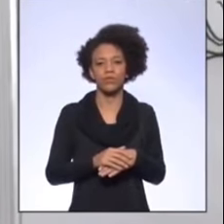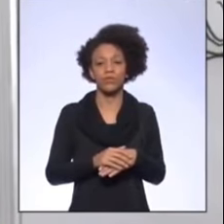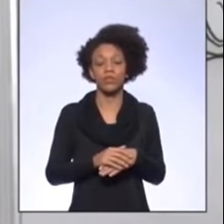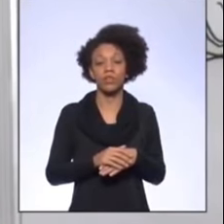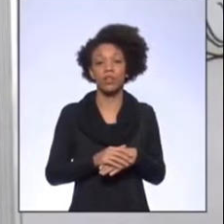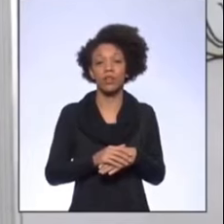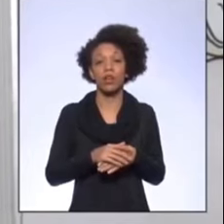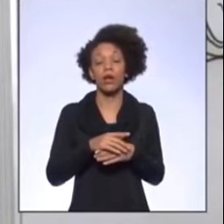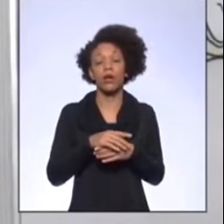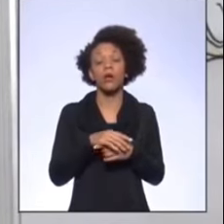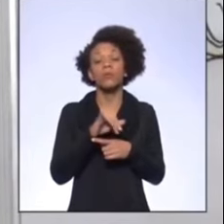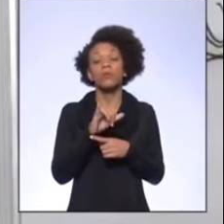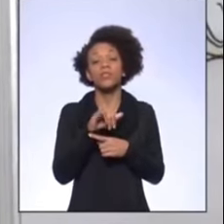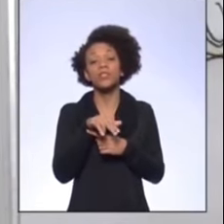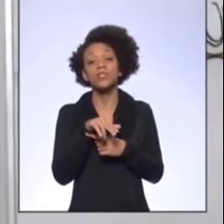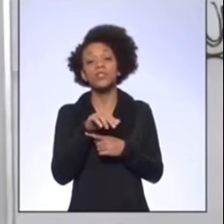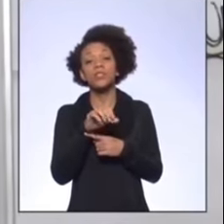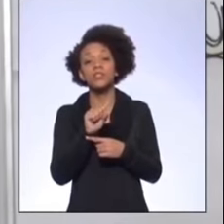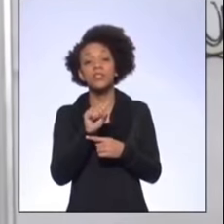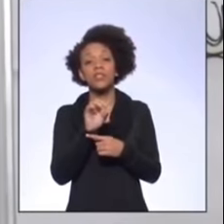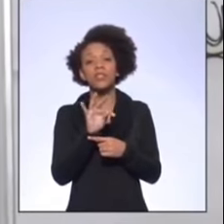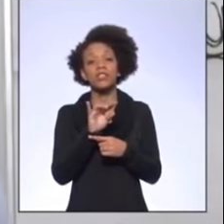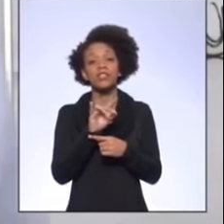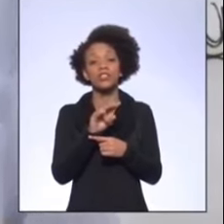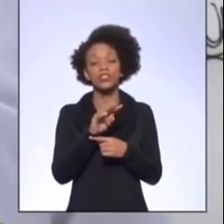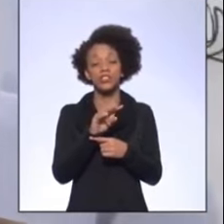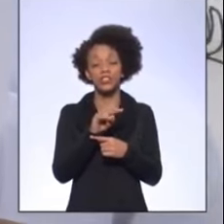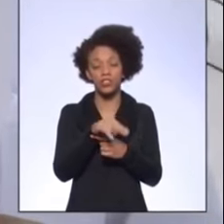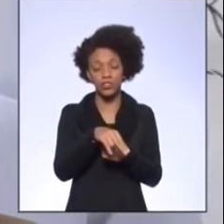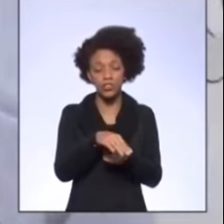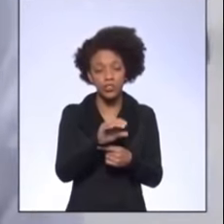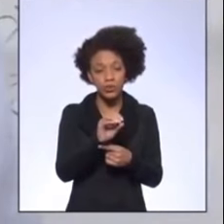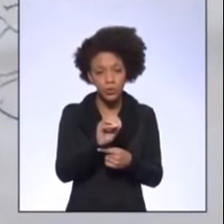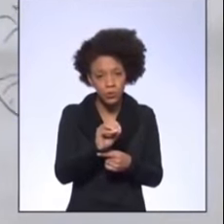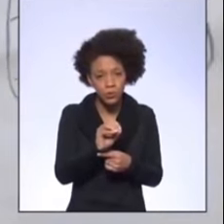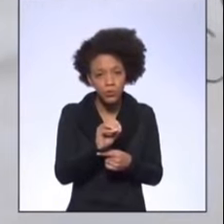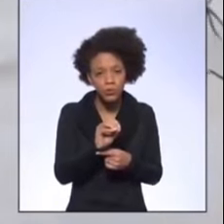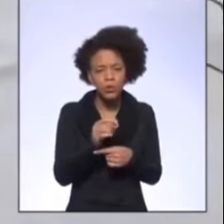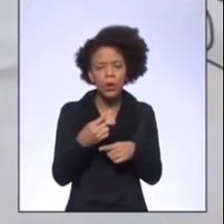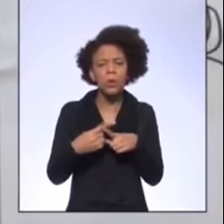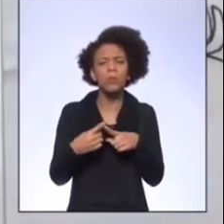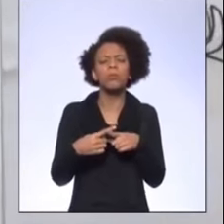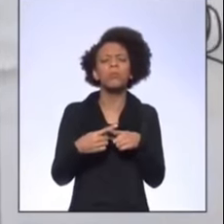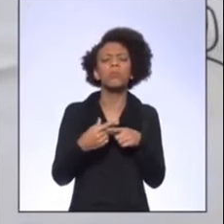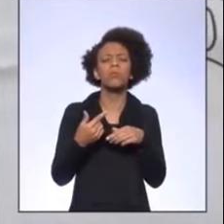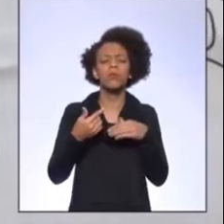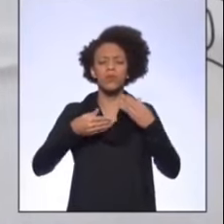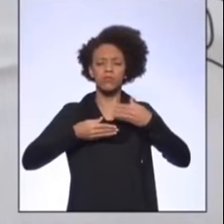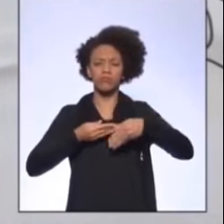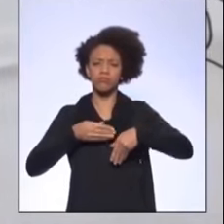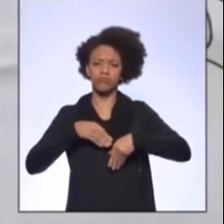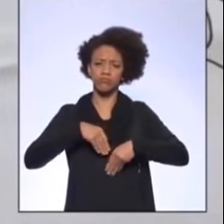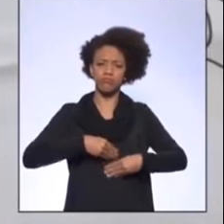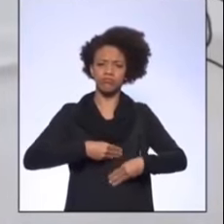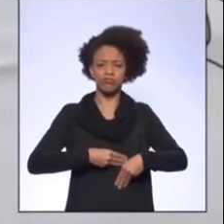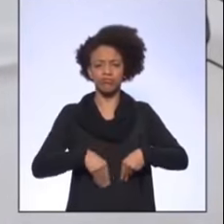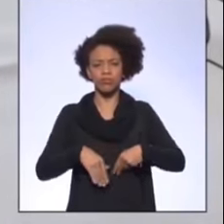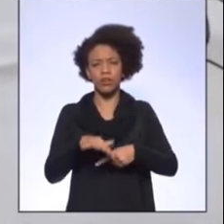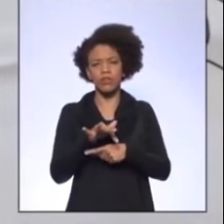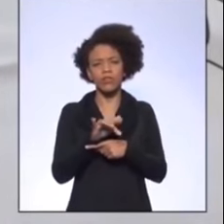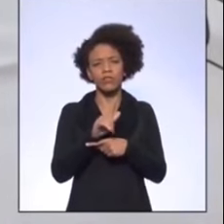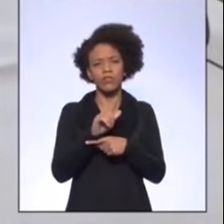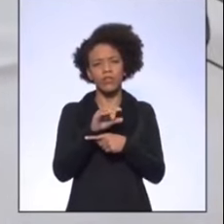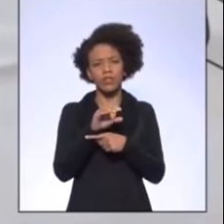intestino delgado. Aí passou pelo fígado, gente. Por que passa pelo fígado? Tem um negocinho verde aqui que se chama